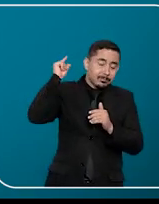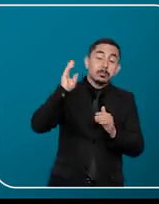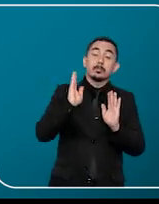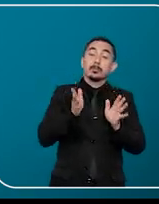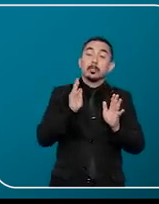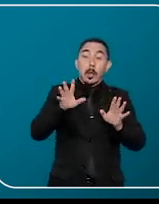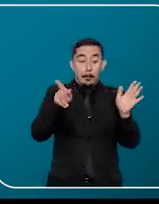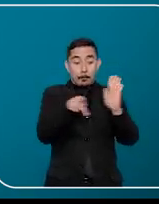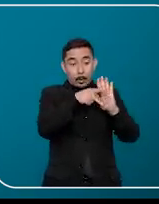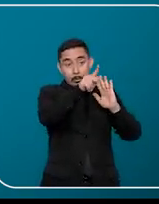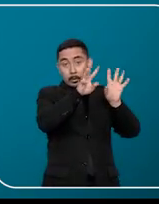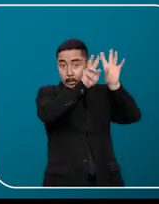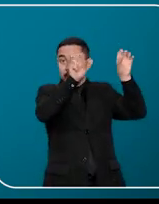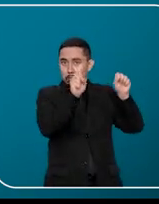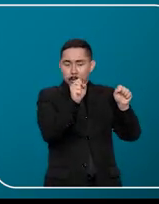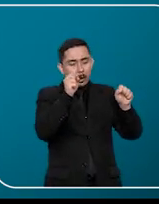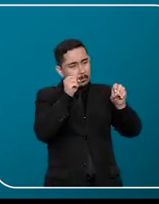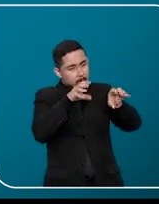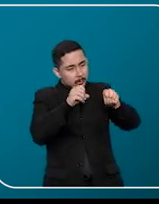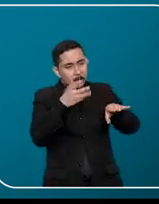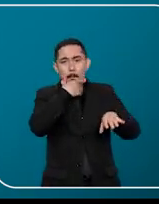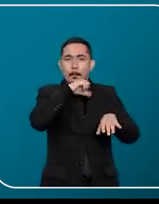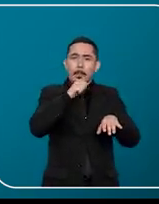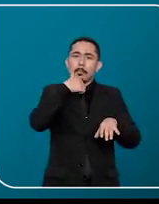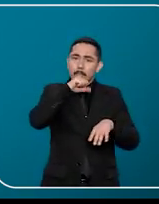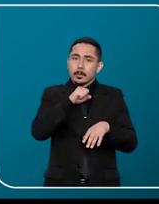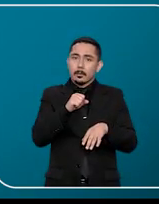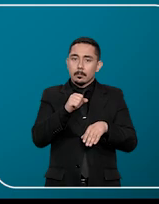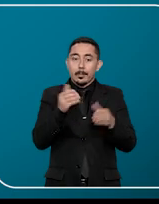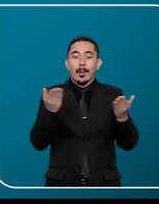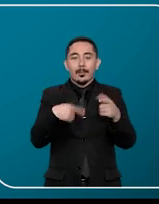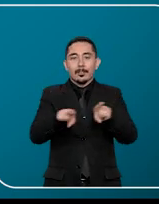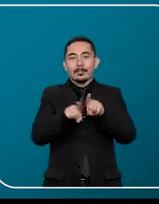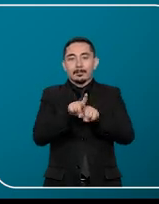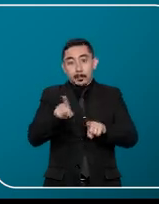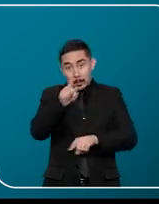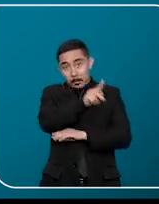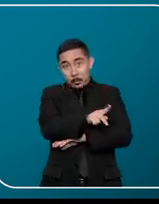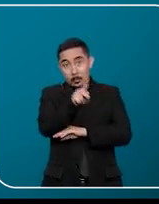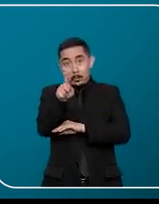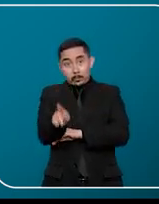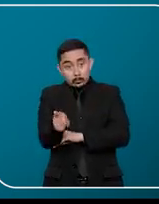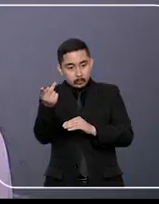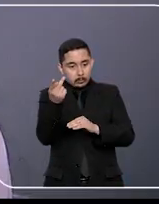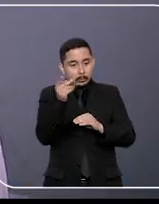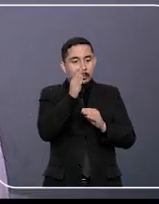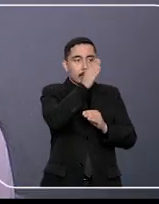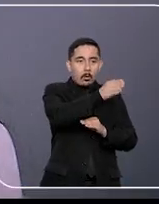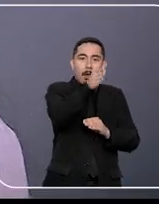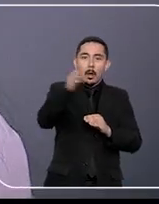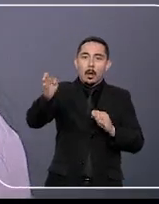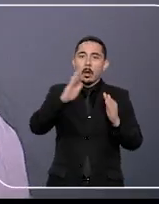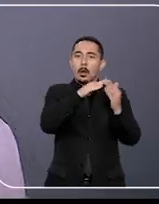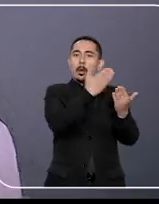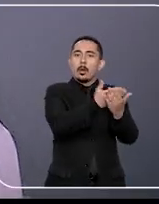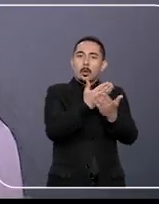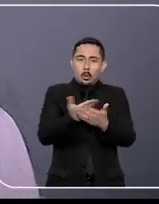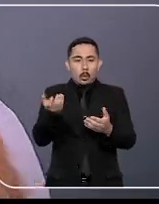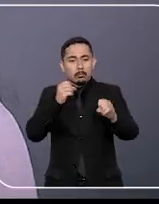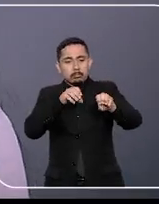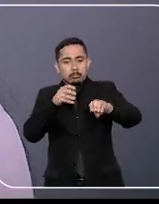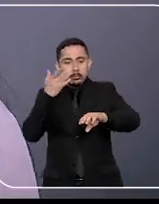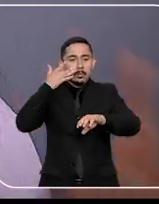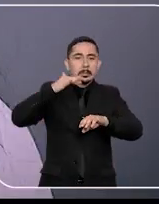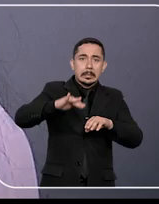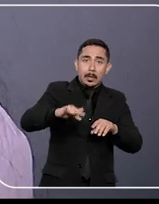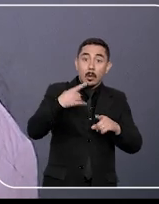no tribunal voltadas para pais, e os professores agora, que é o nosso objetivo de estar indo nas escolas de educação infantil,